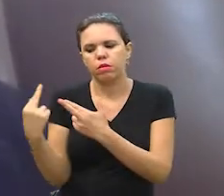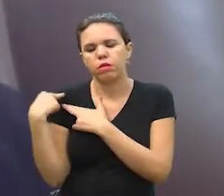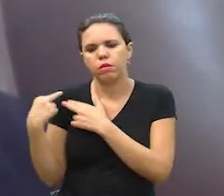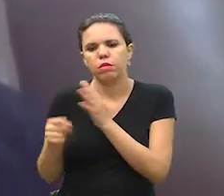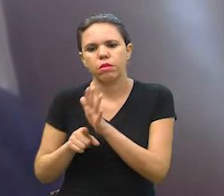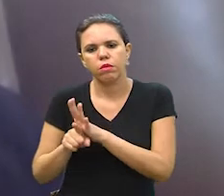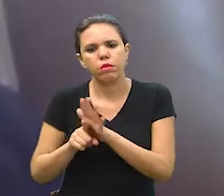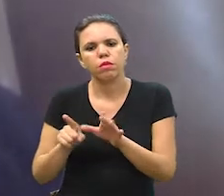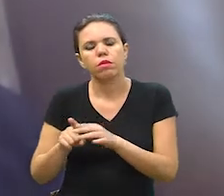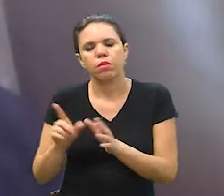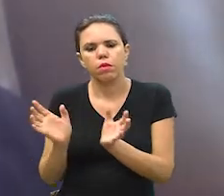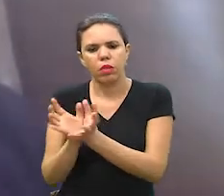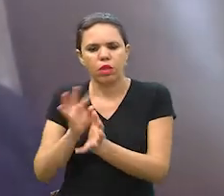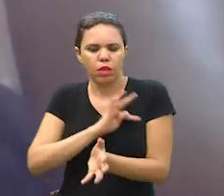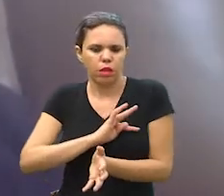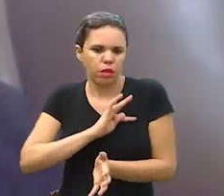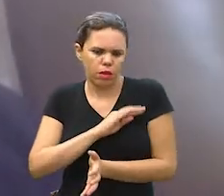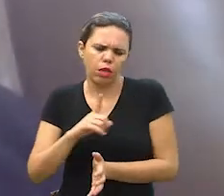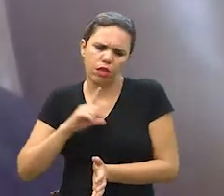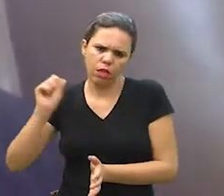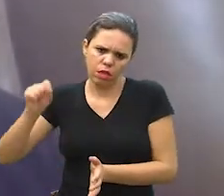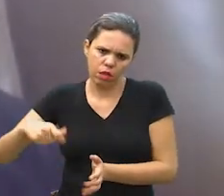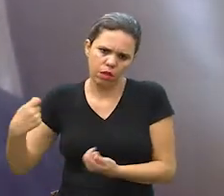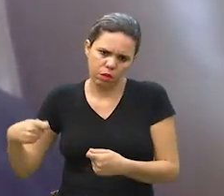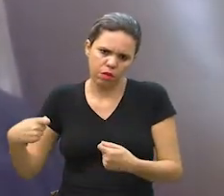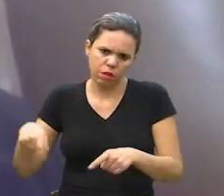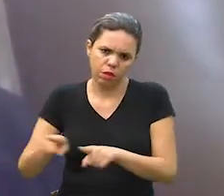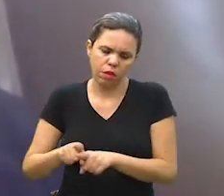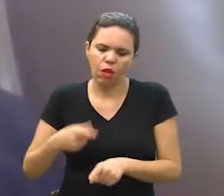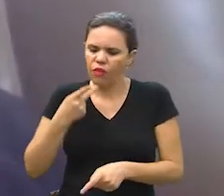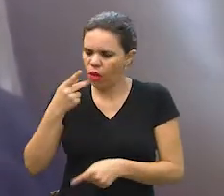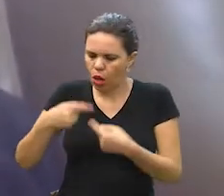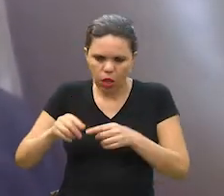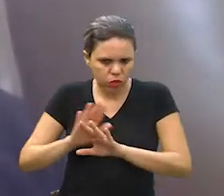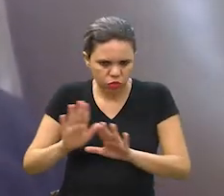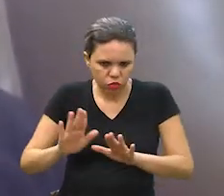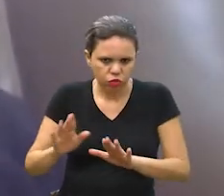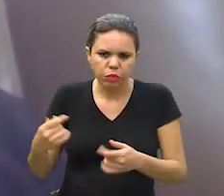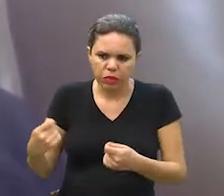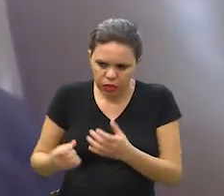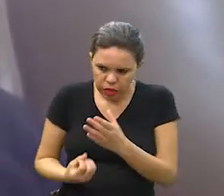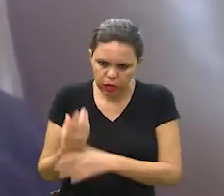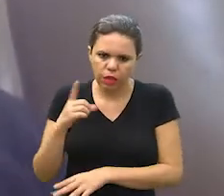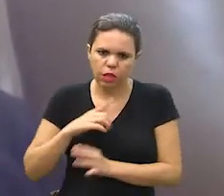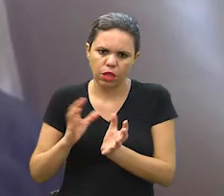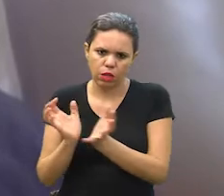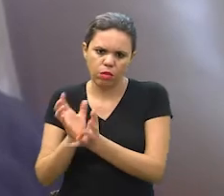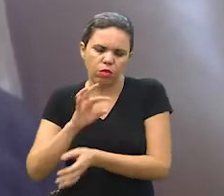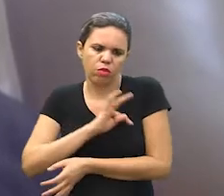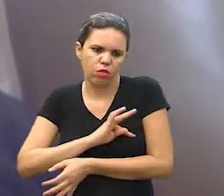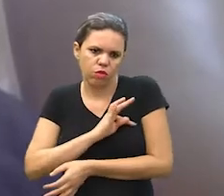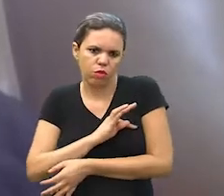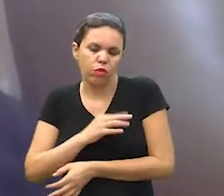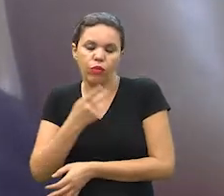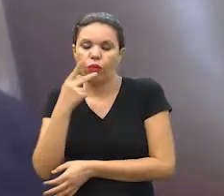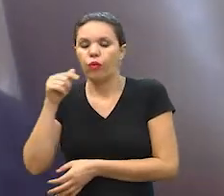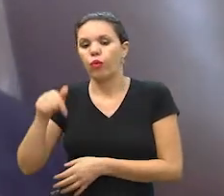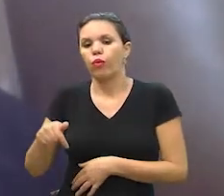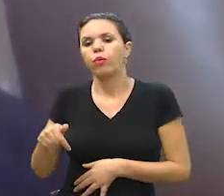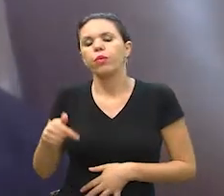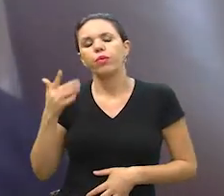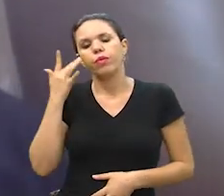Que existem comitês técnicos, tem que existir mesmo. Eu não estou discutindo a existência do comitê técnico. O que eu